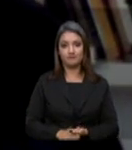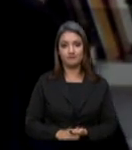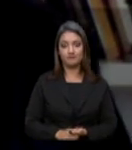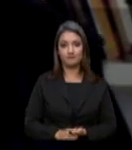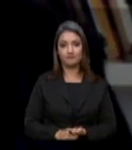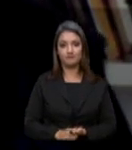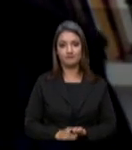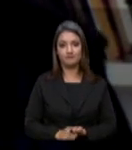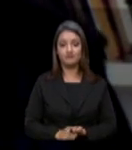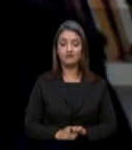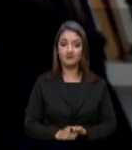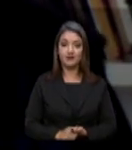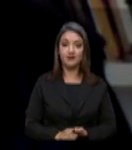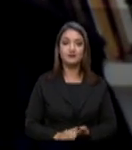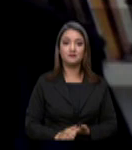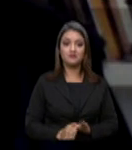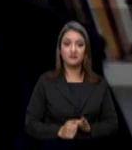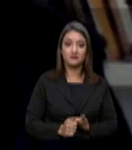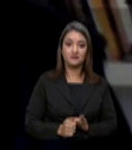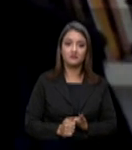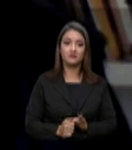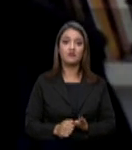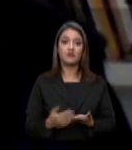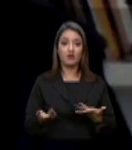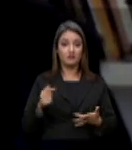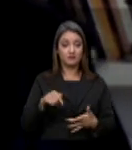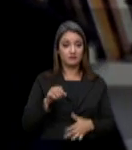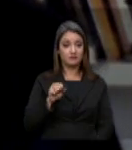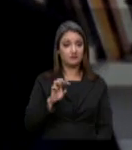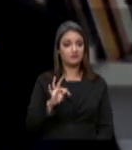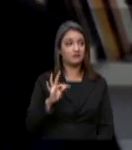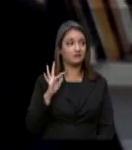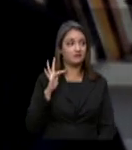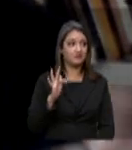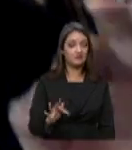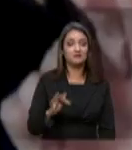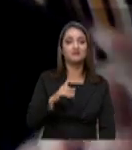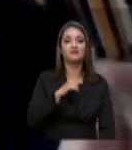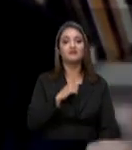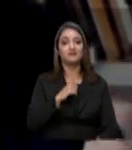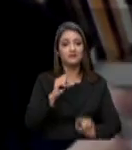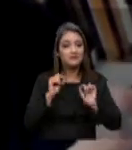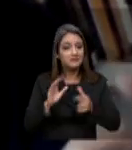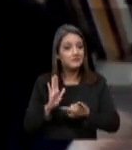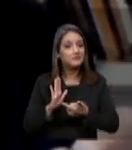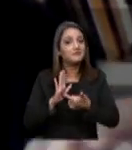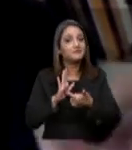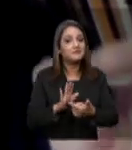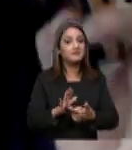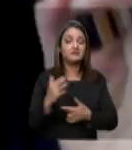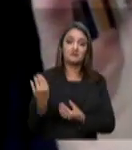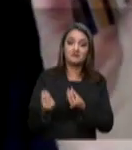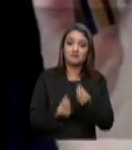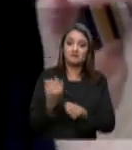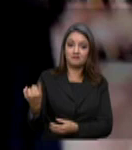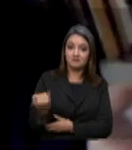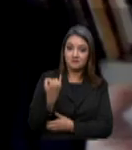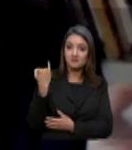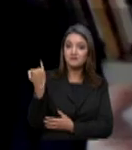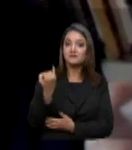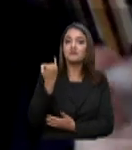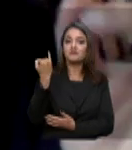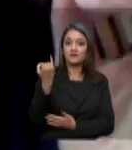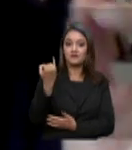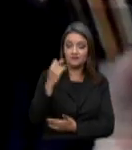elwanger esta corte tem assentado a importância de